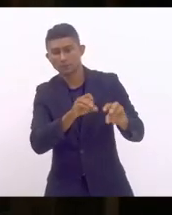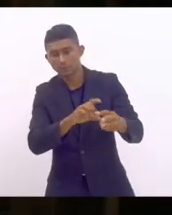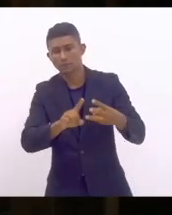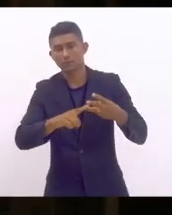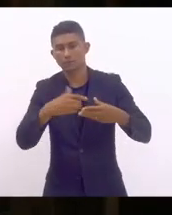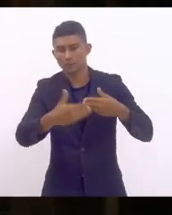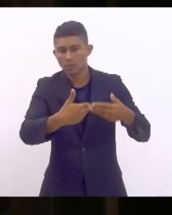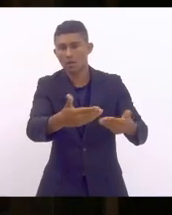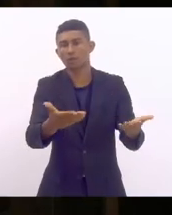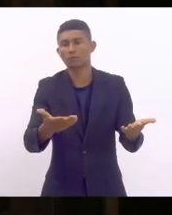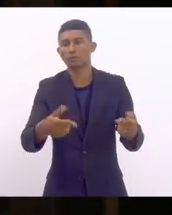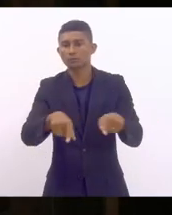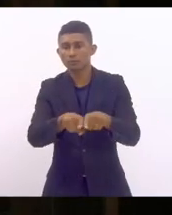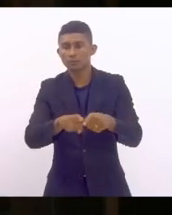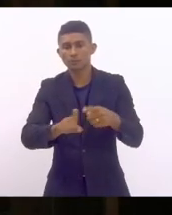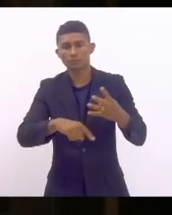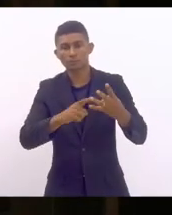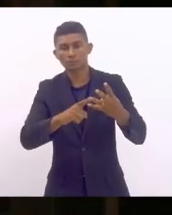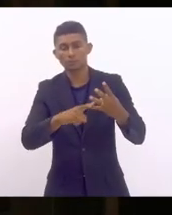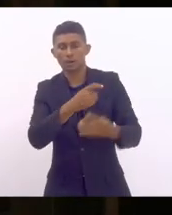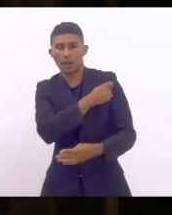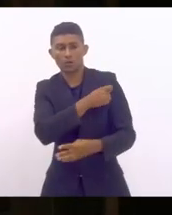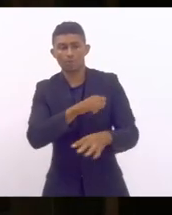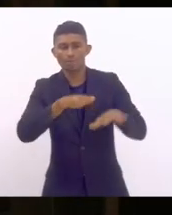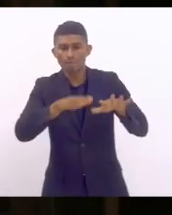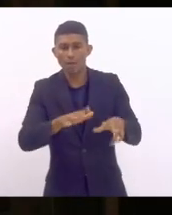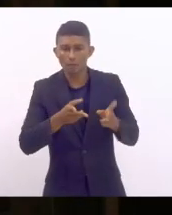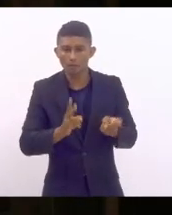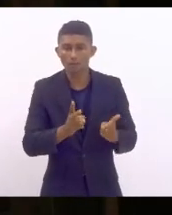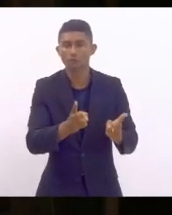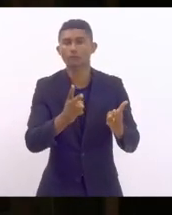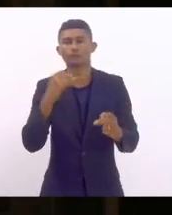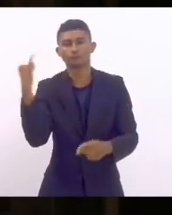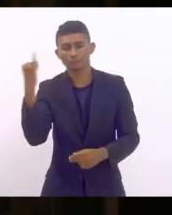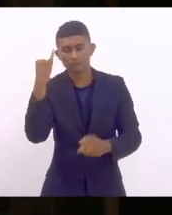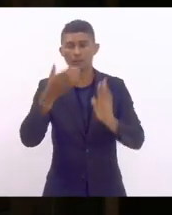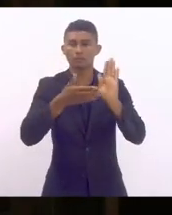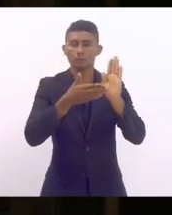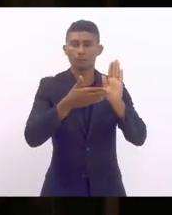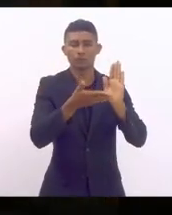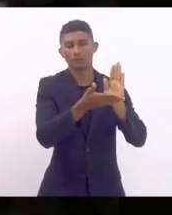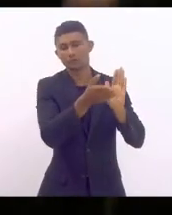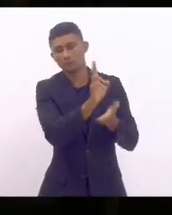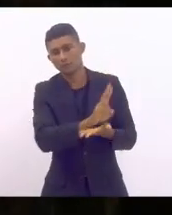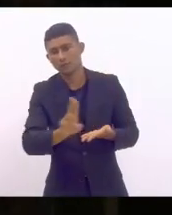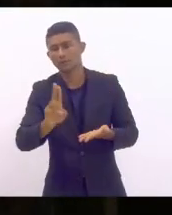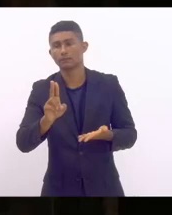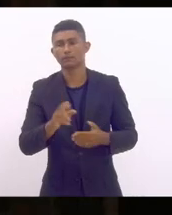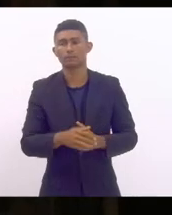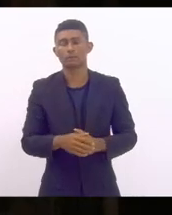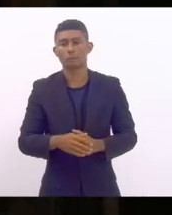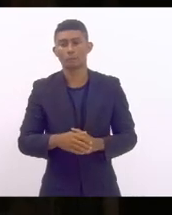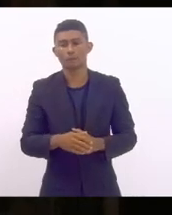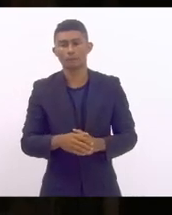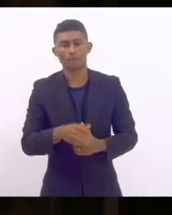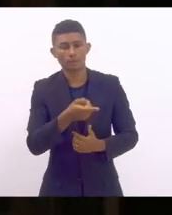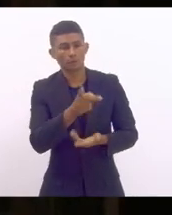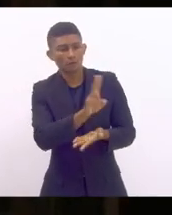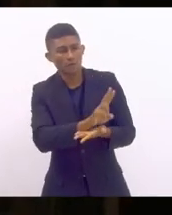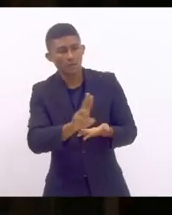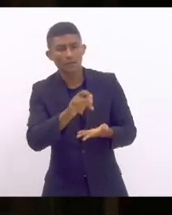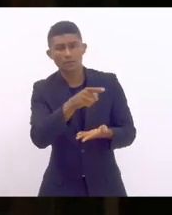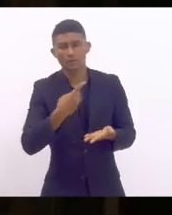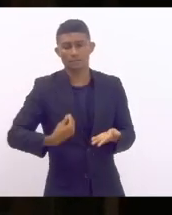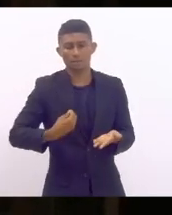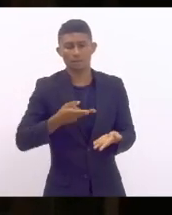ensino da pesquisa da extensão e da permanência estudantil com uma falta fundamental da existência da Universidade a eles não tem porque o Universidade